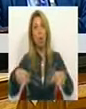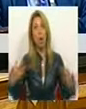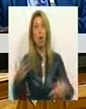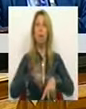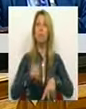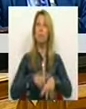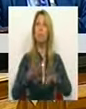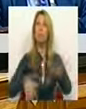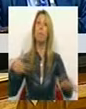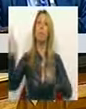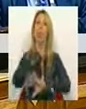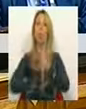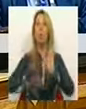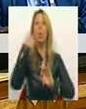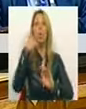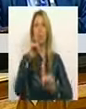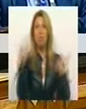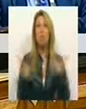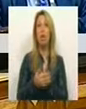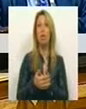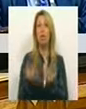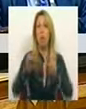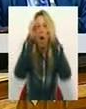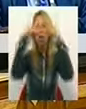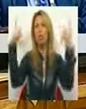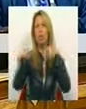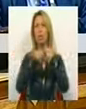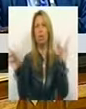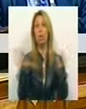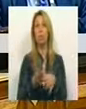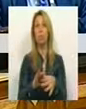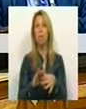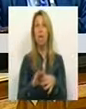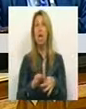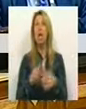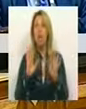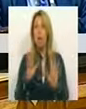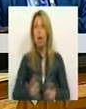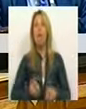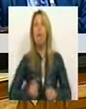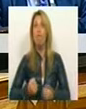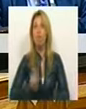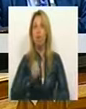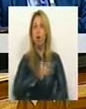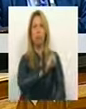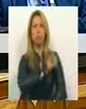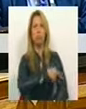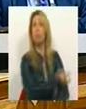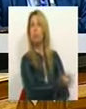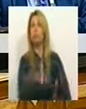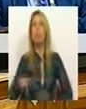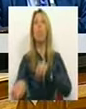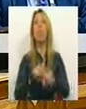parlamento de reconhecer que a morte não tem ideologia política e que força do puro e jung que precisamos eis a